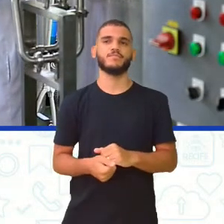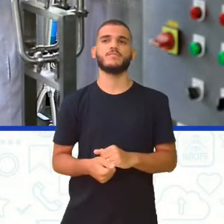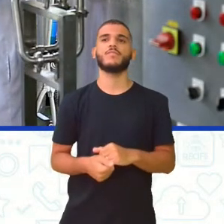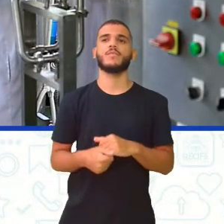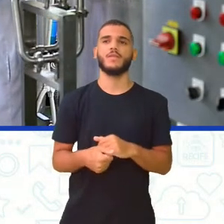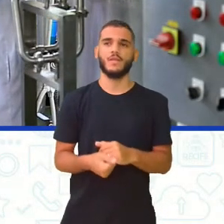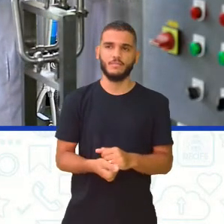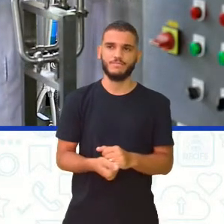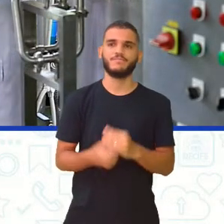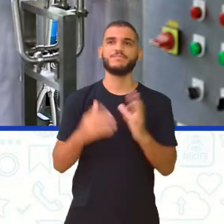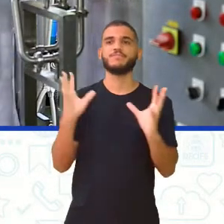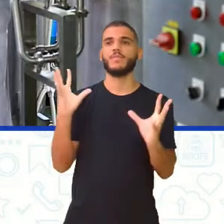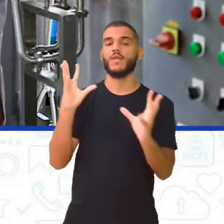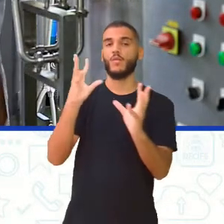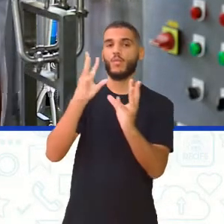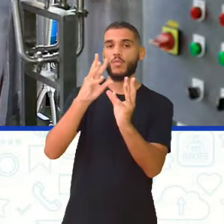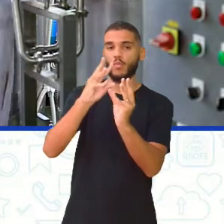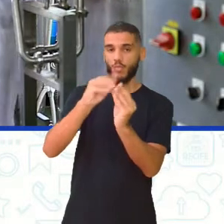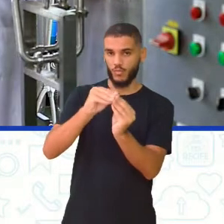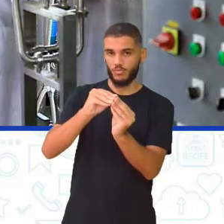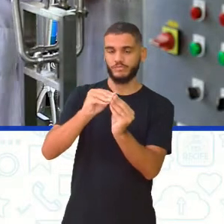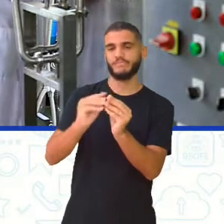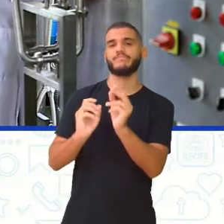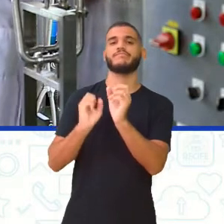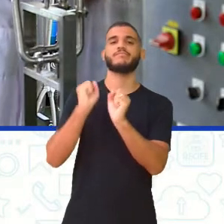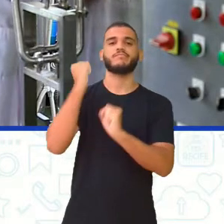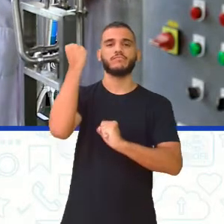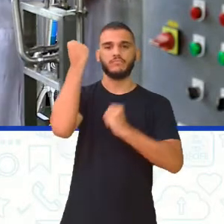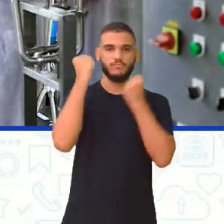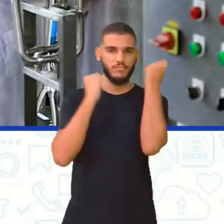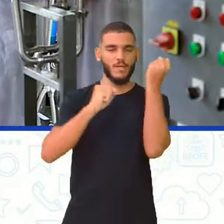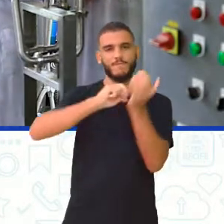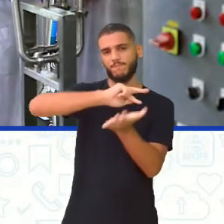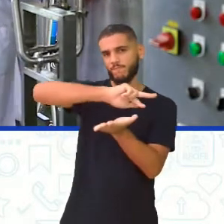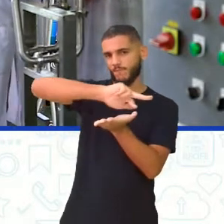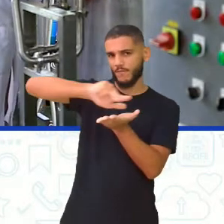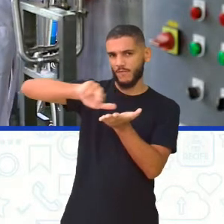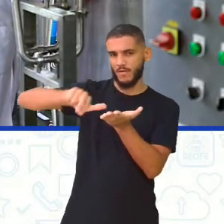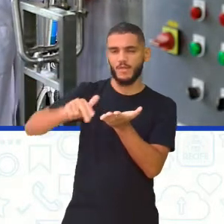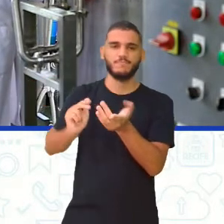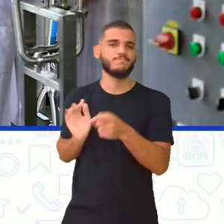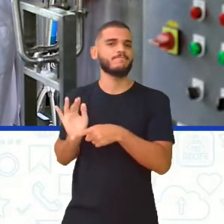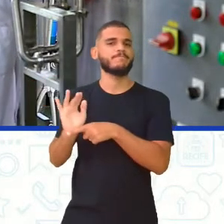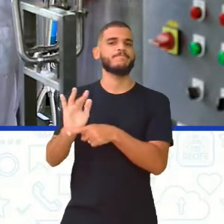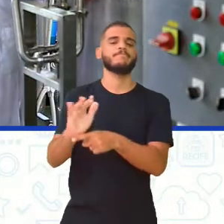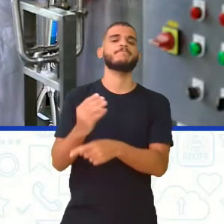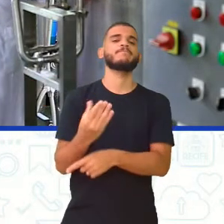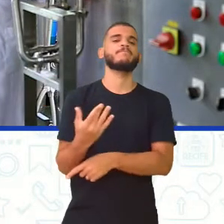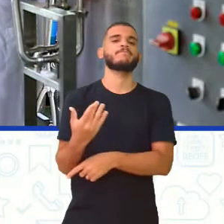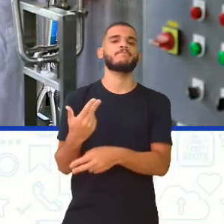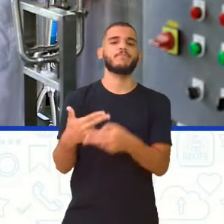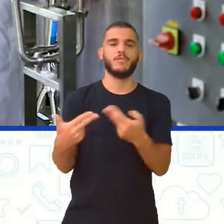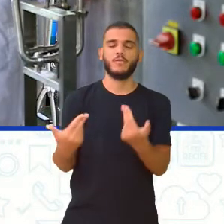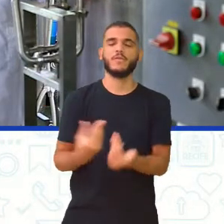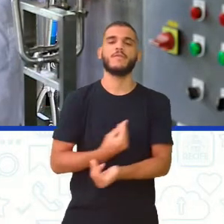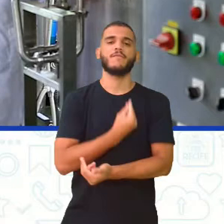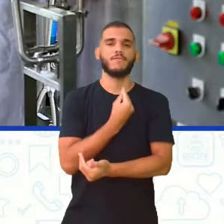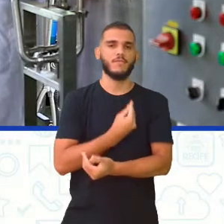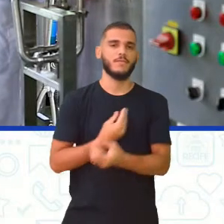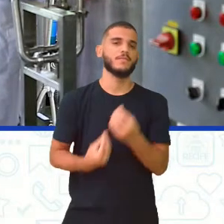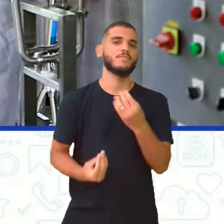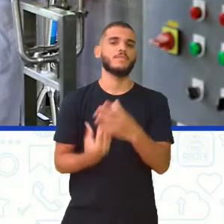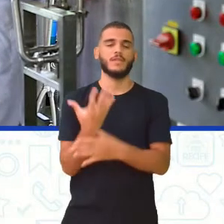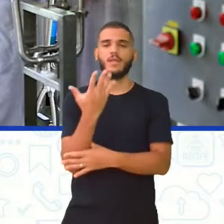Sintetizando industrialmente diversos compostos, com auxílio de micro-organismos, fabrica-se alimentos cada vez